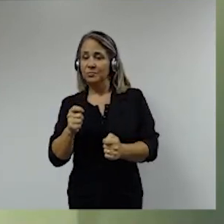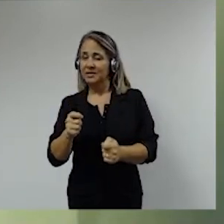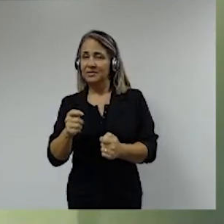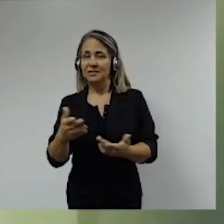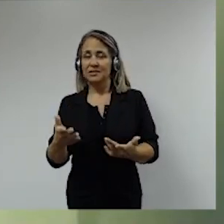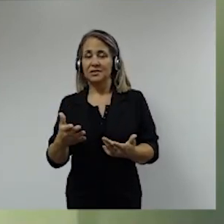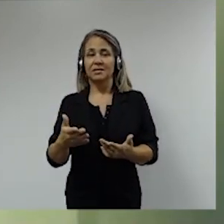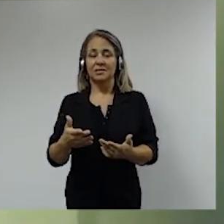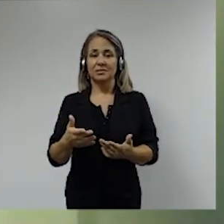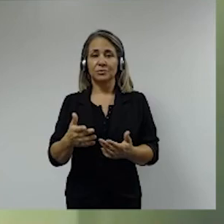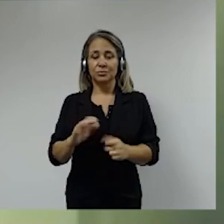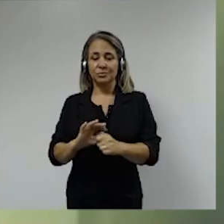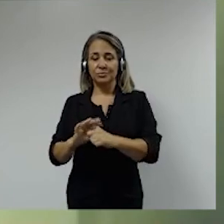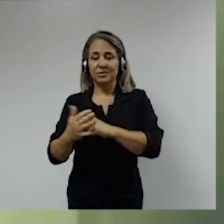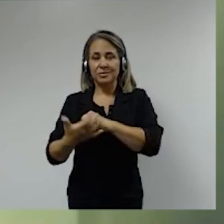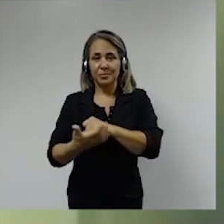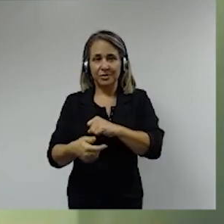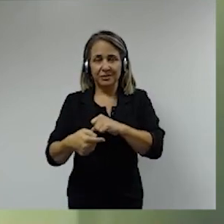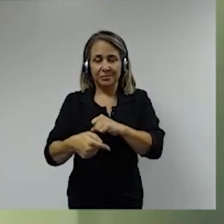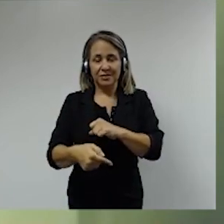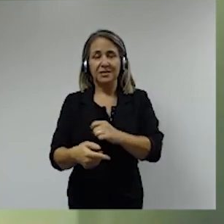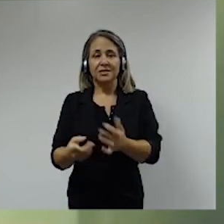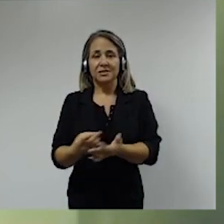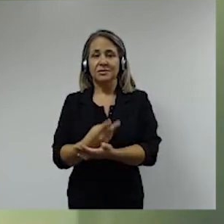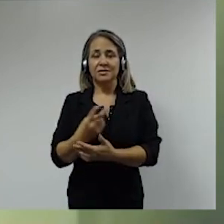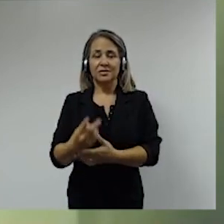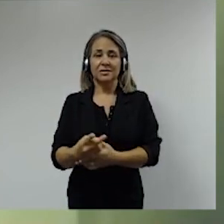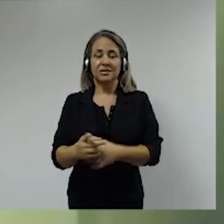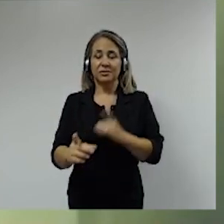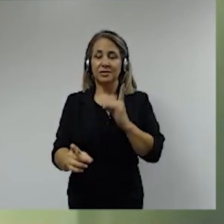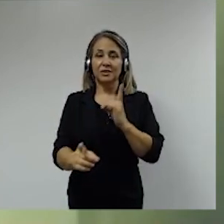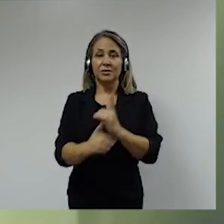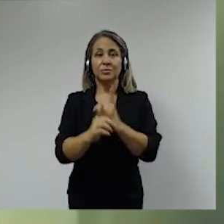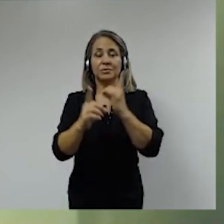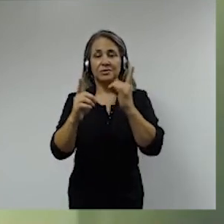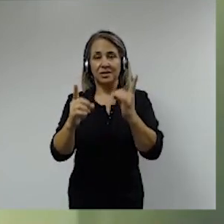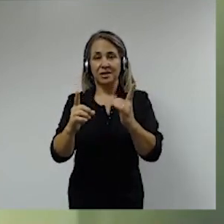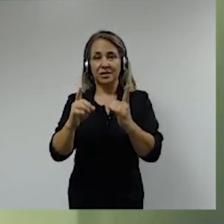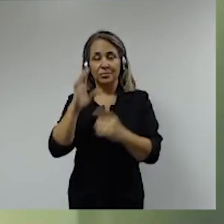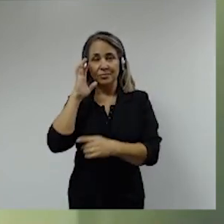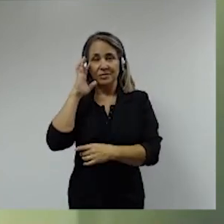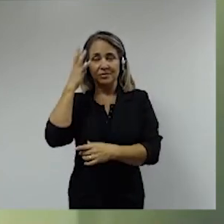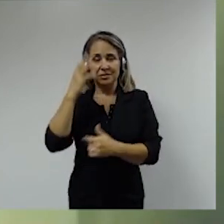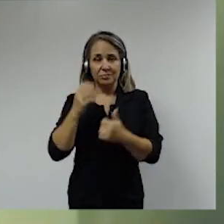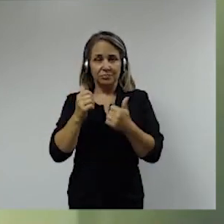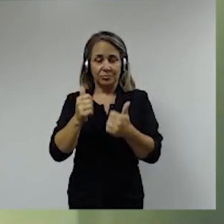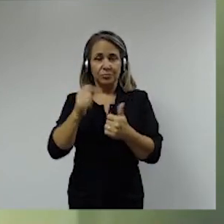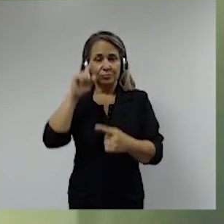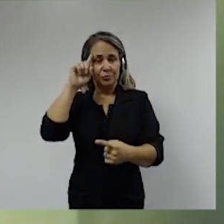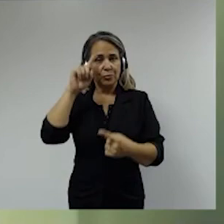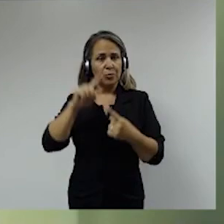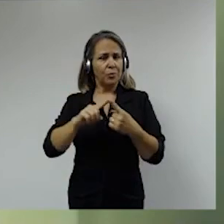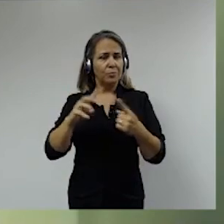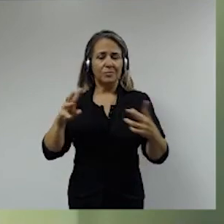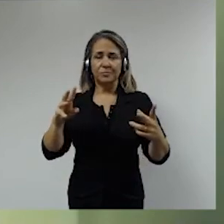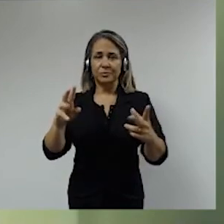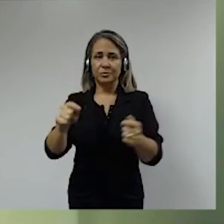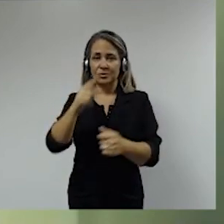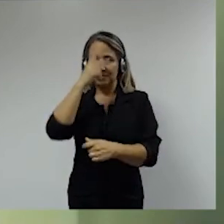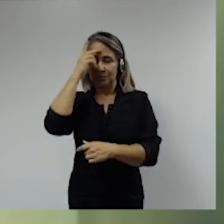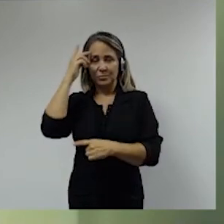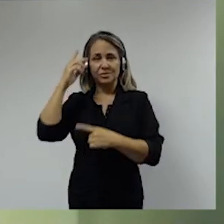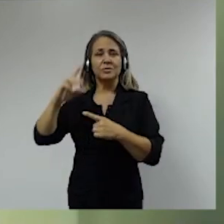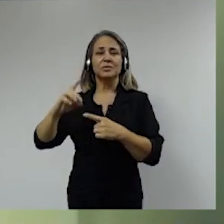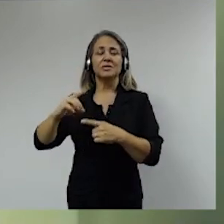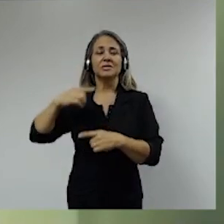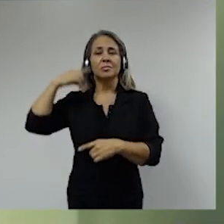tentando, nessa pandemia, encontrar um denominador comum que agrade aos